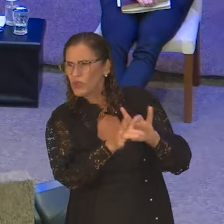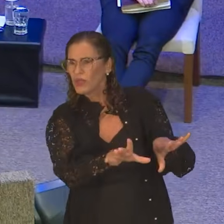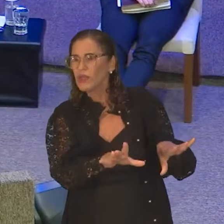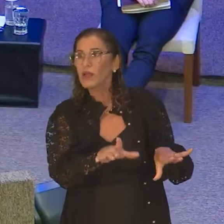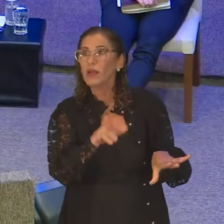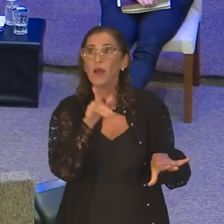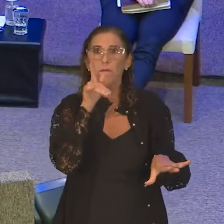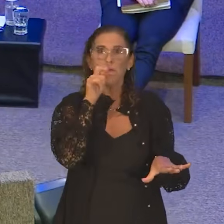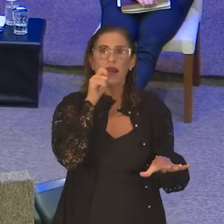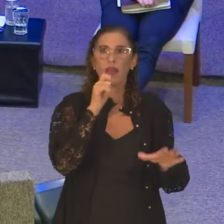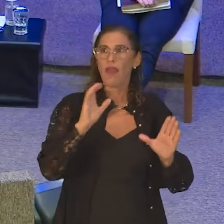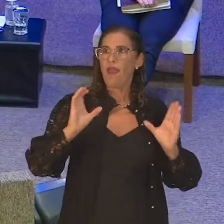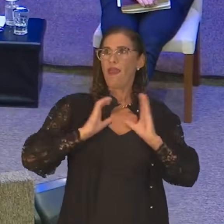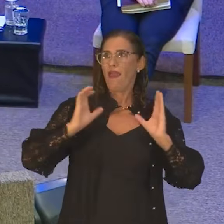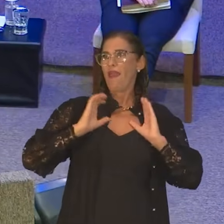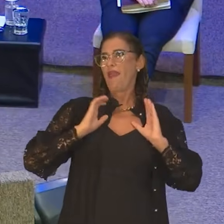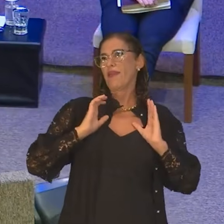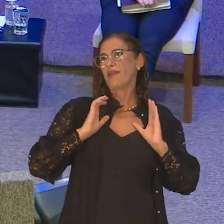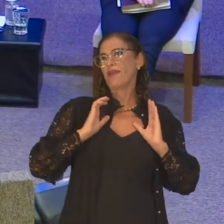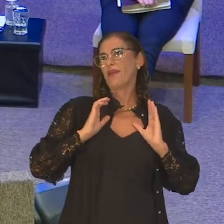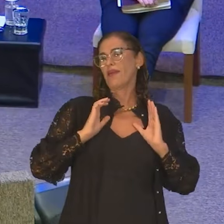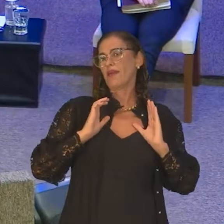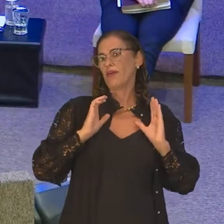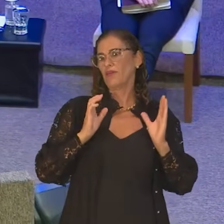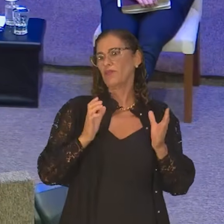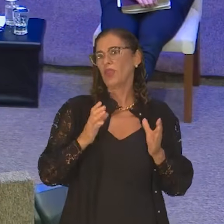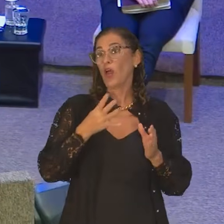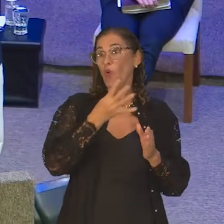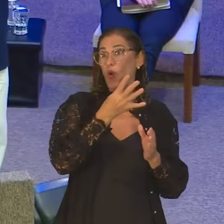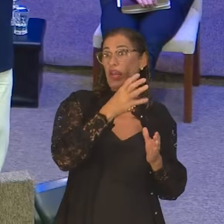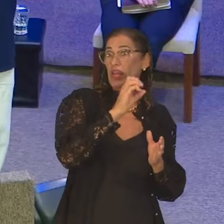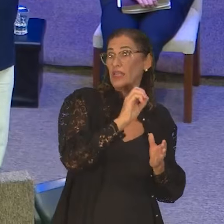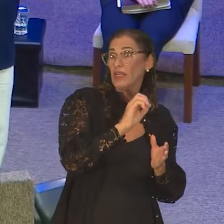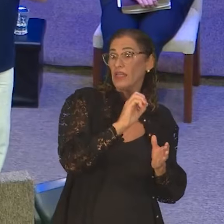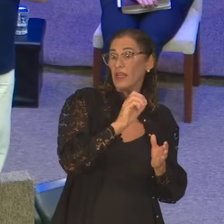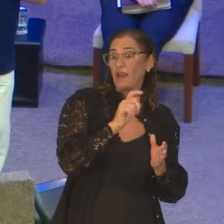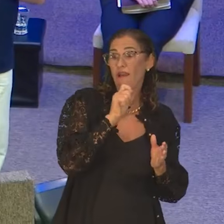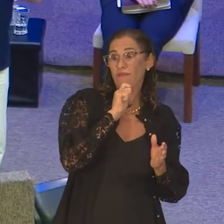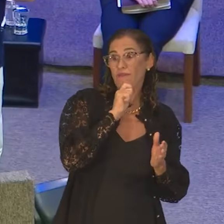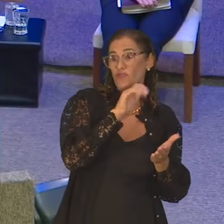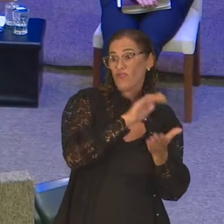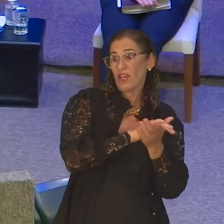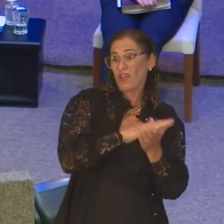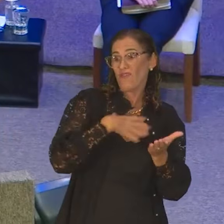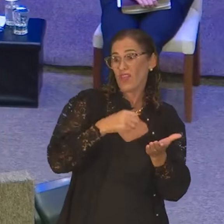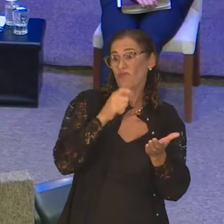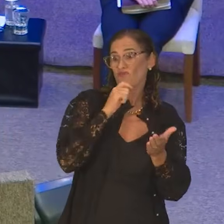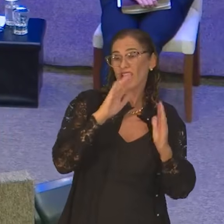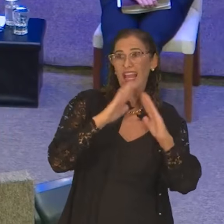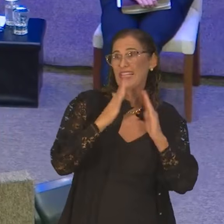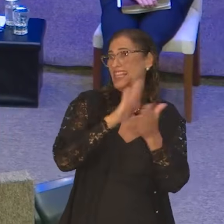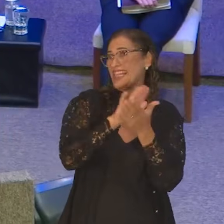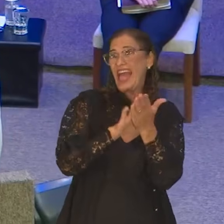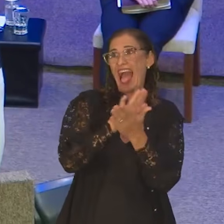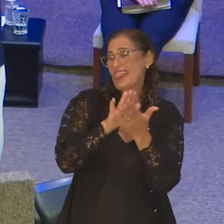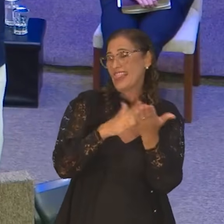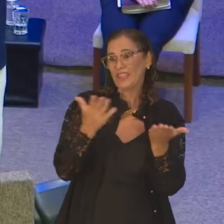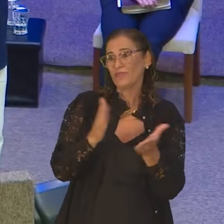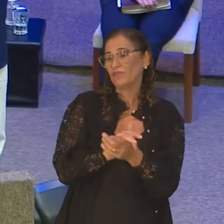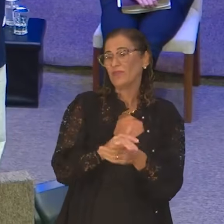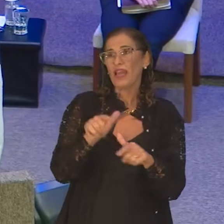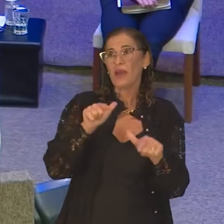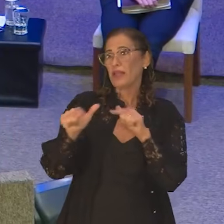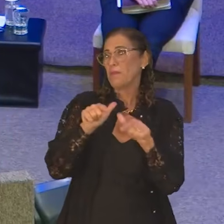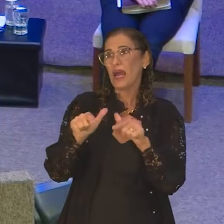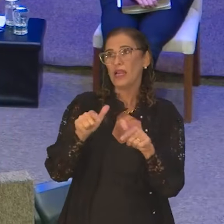pai era muito rico para me deixar uma herança grande. Eu tinha 40 anos, não tinha esposa, não tinha filho, não tinha casa, não tinha carro, não tinha emprego, não